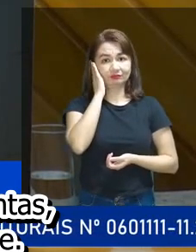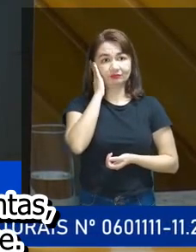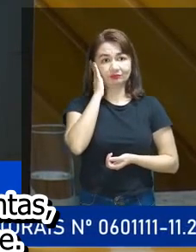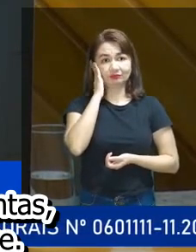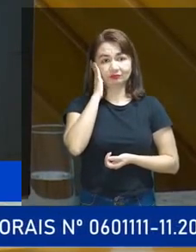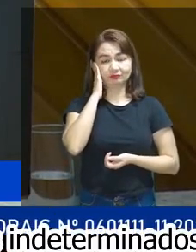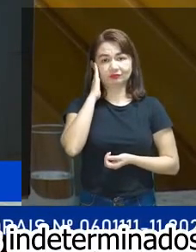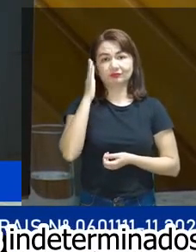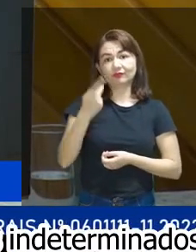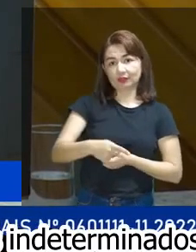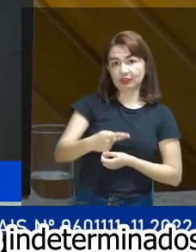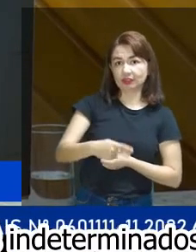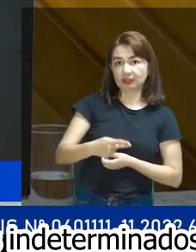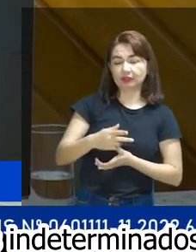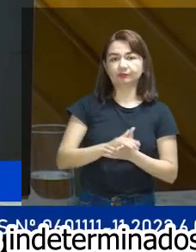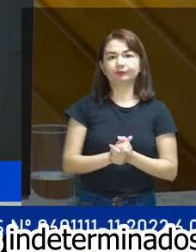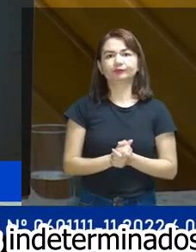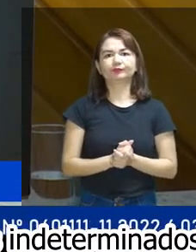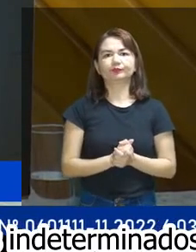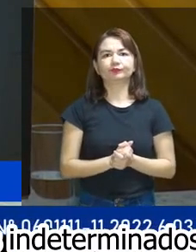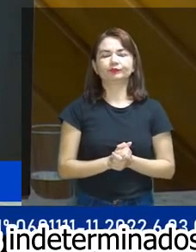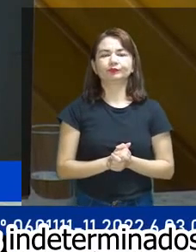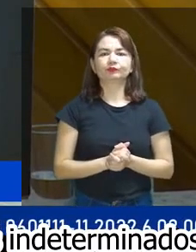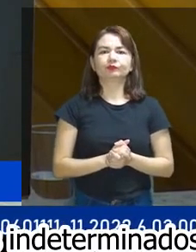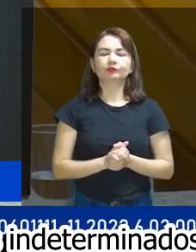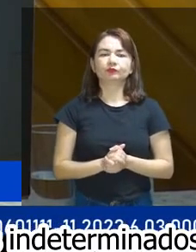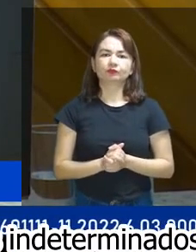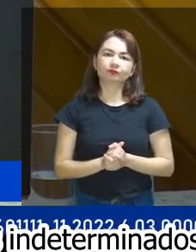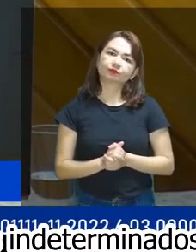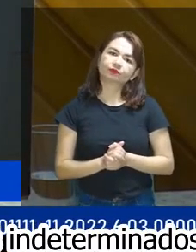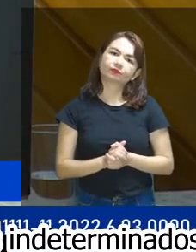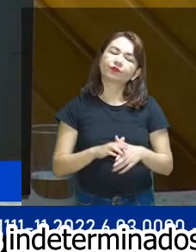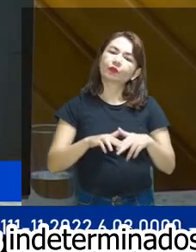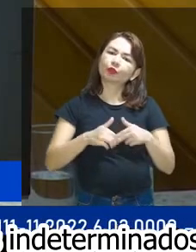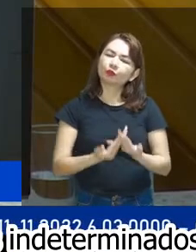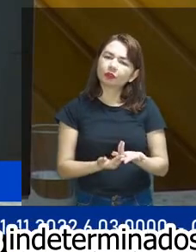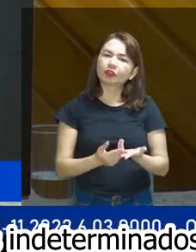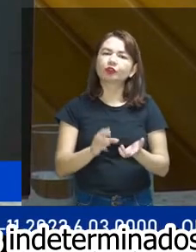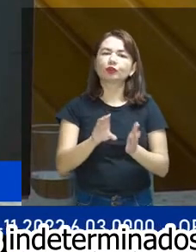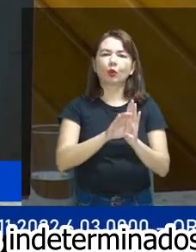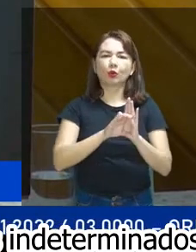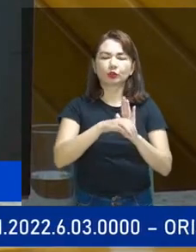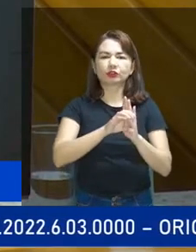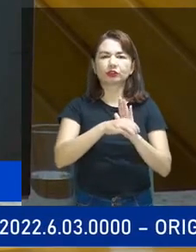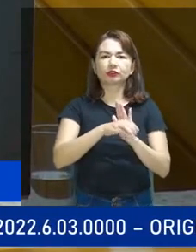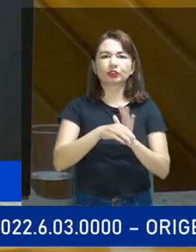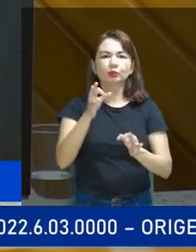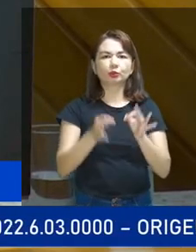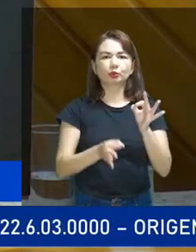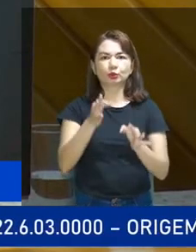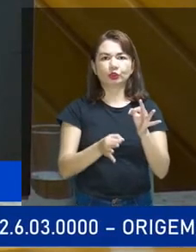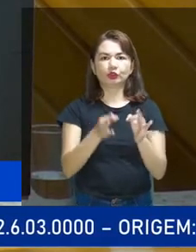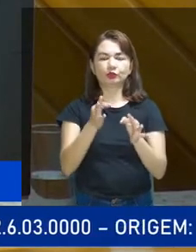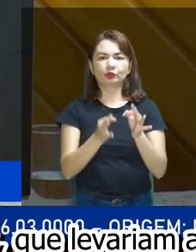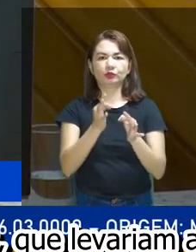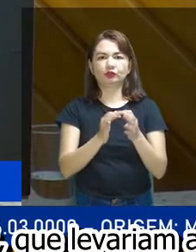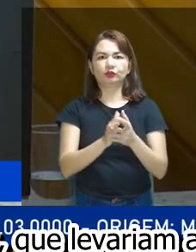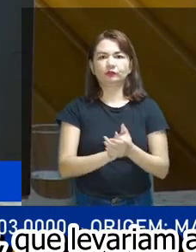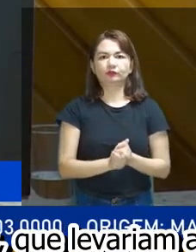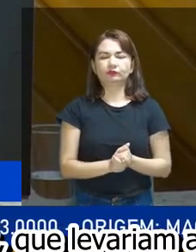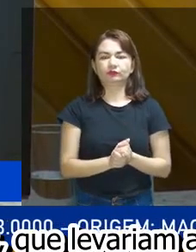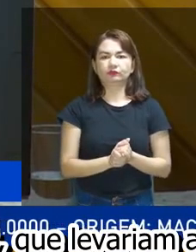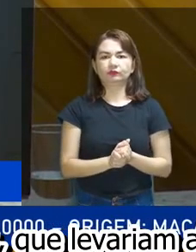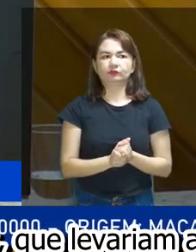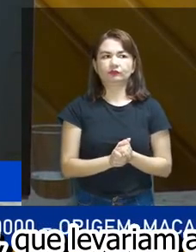nesta Corte. No que concerne à suposta utilização dos conceitos jurídicos indeterminados em